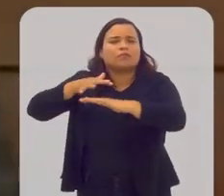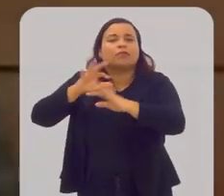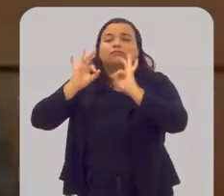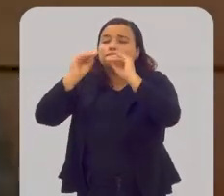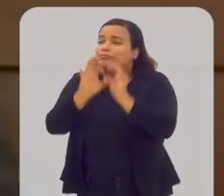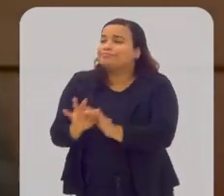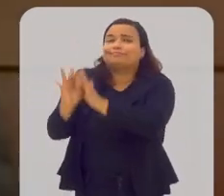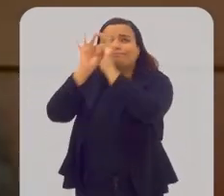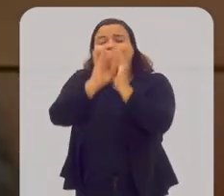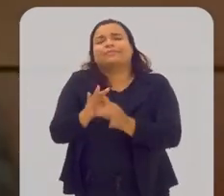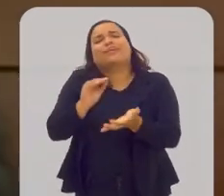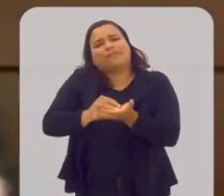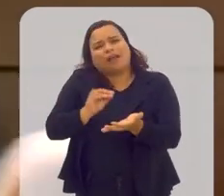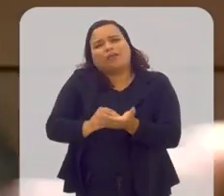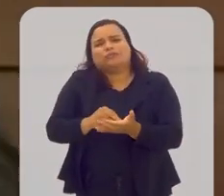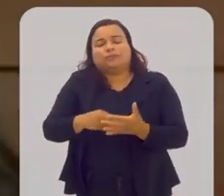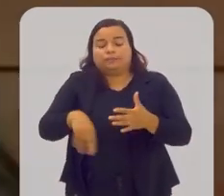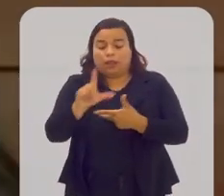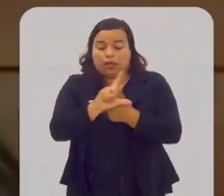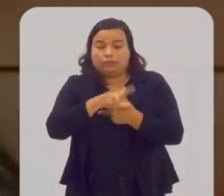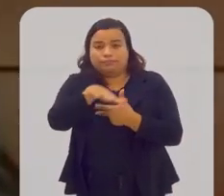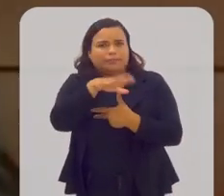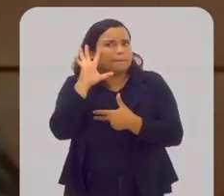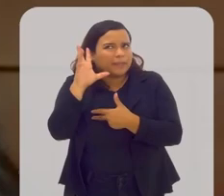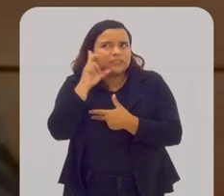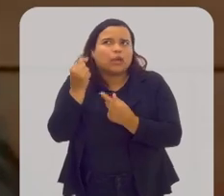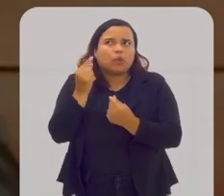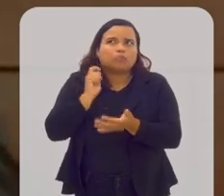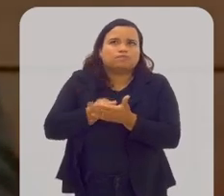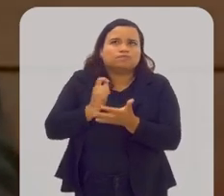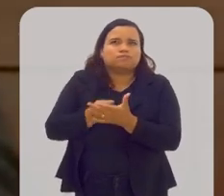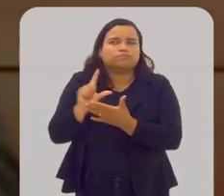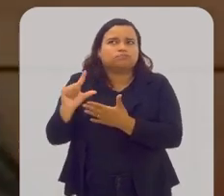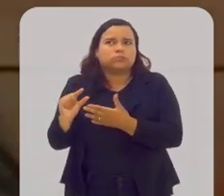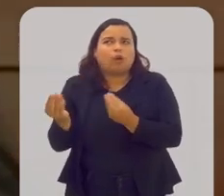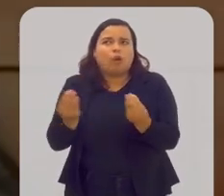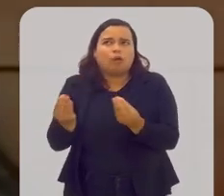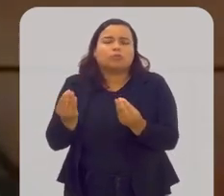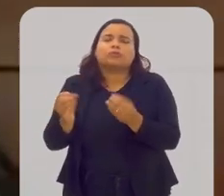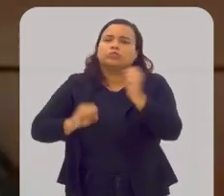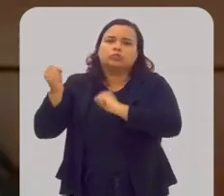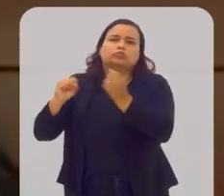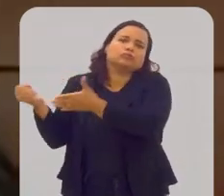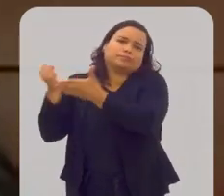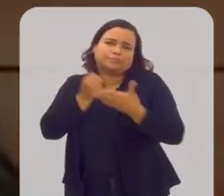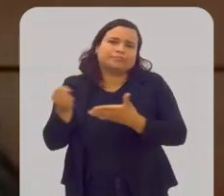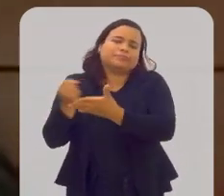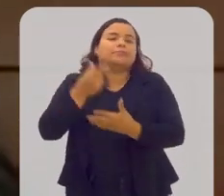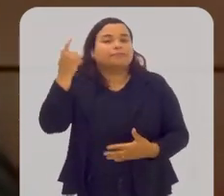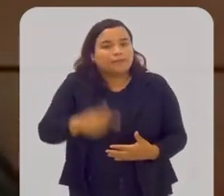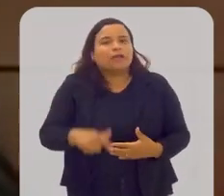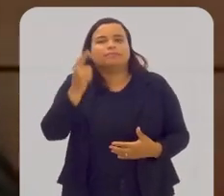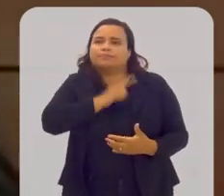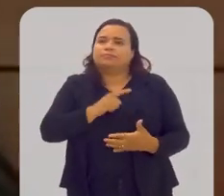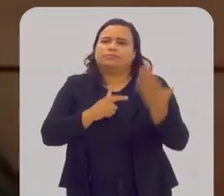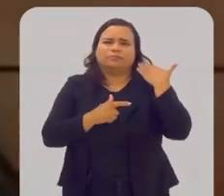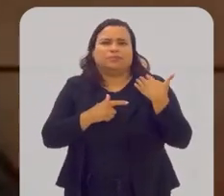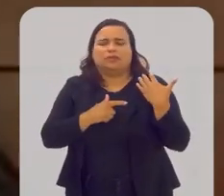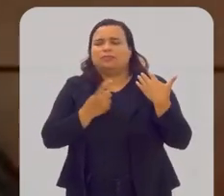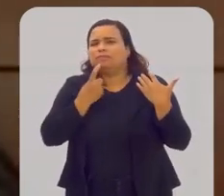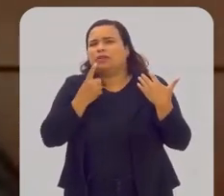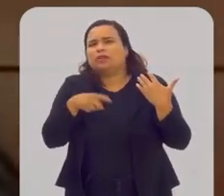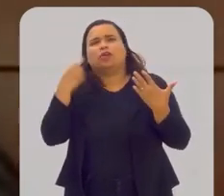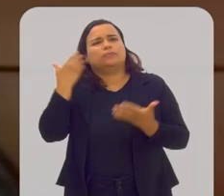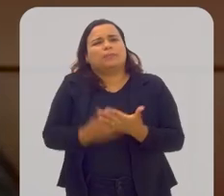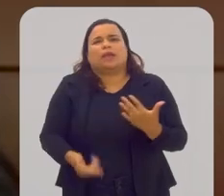ele tem um papel essencial de pensar a redução desses custos para que a gente traga novas indústrias. Então, recentemente, a gente